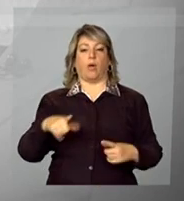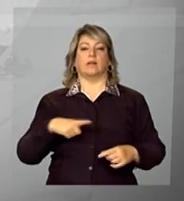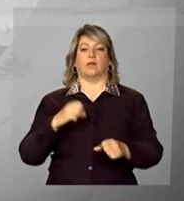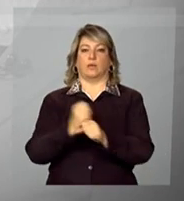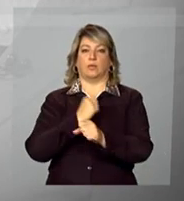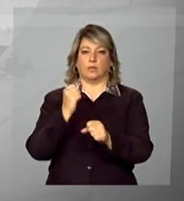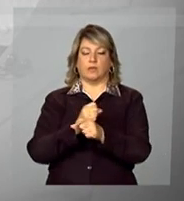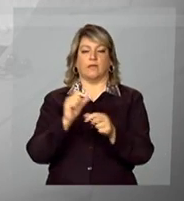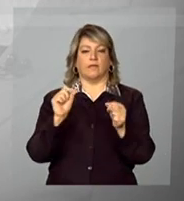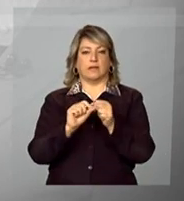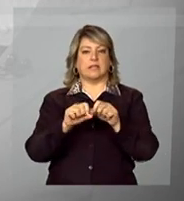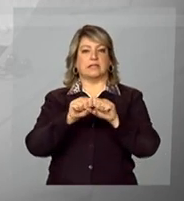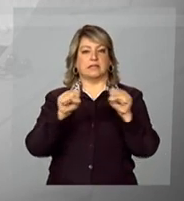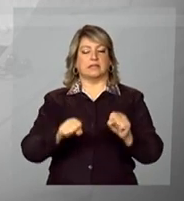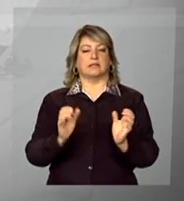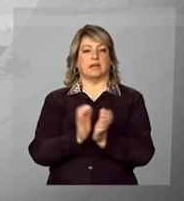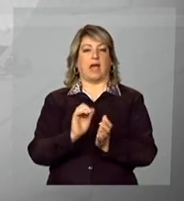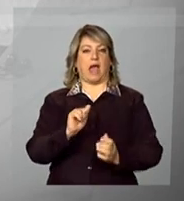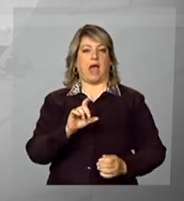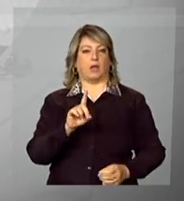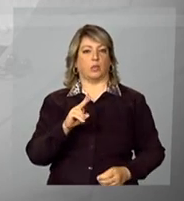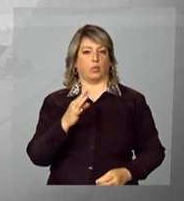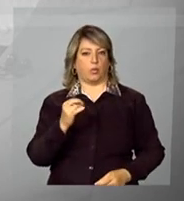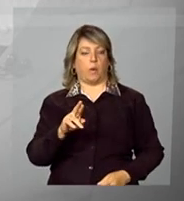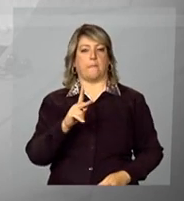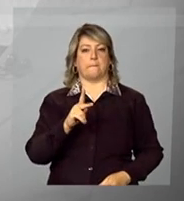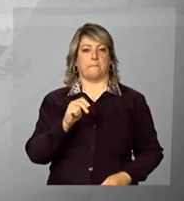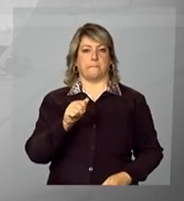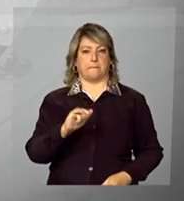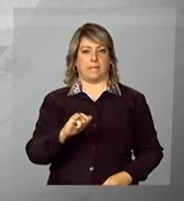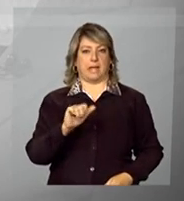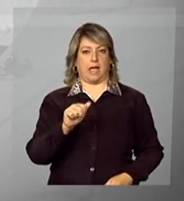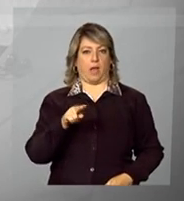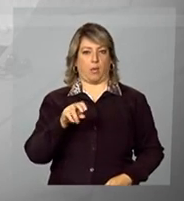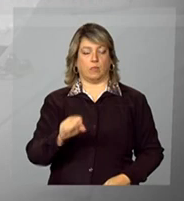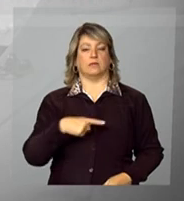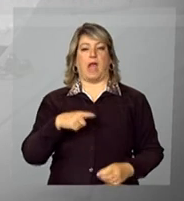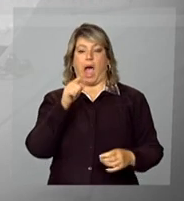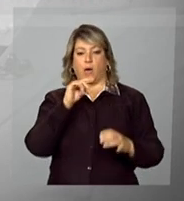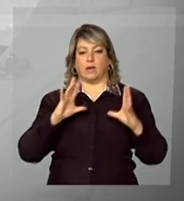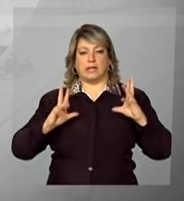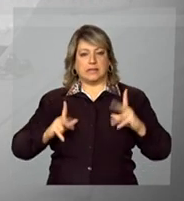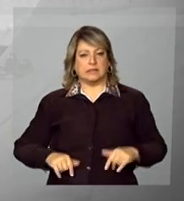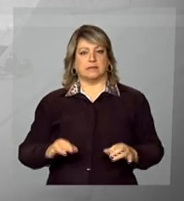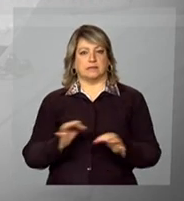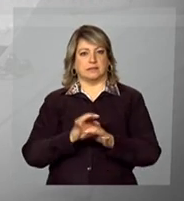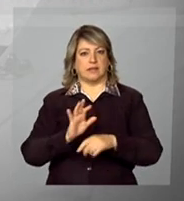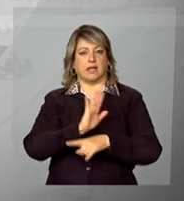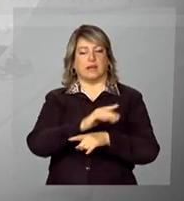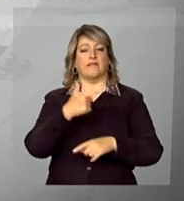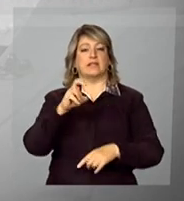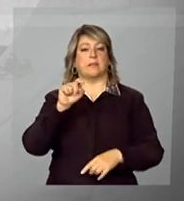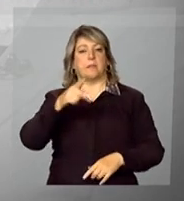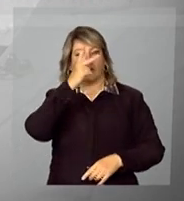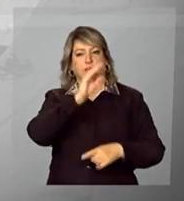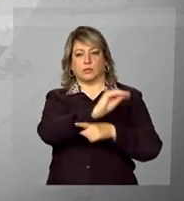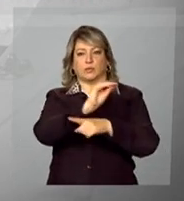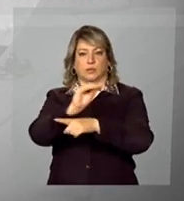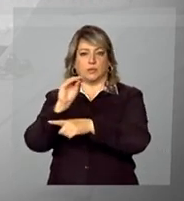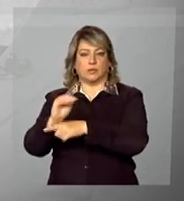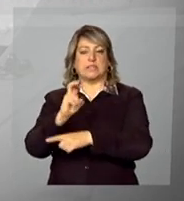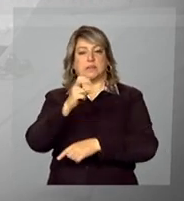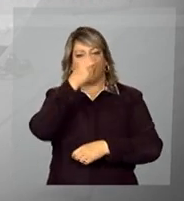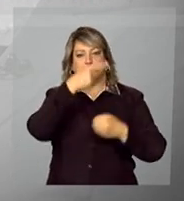construído o sistema adutor de Piaus, que vai levar água tratada a cerca de 25 mil pessoas de 5 municípios